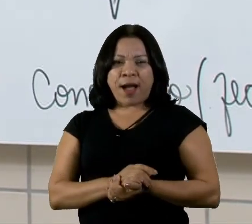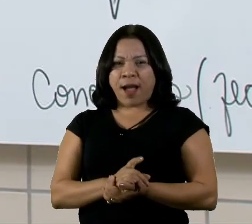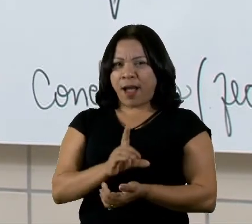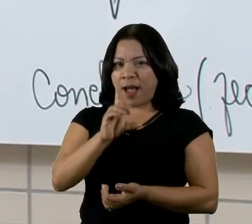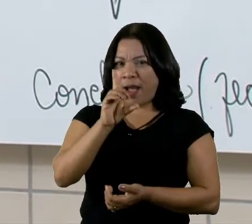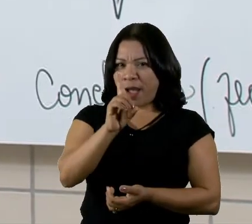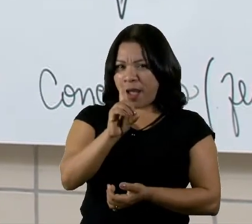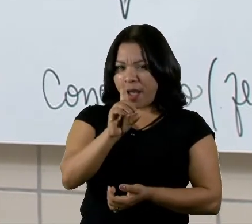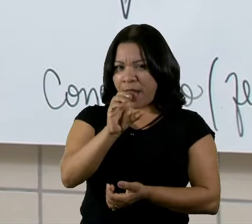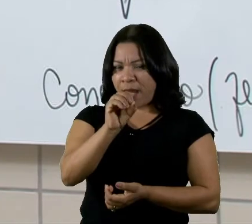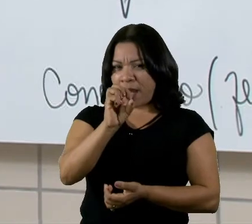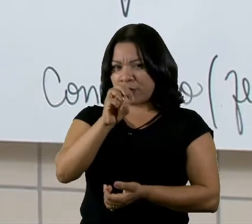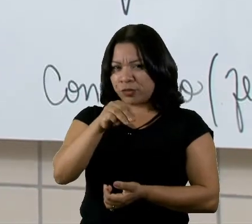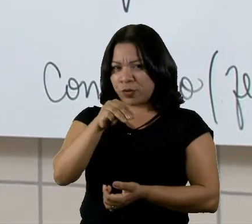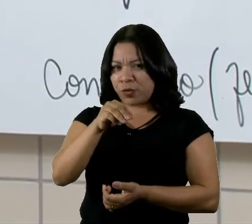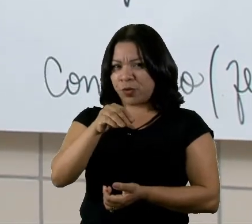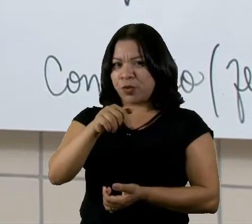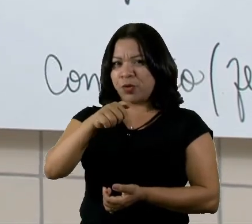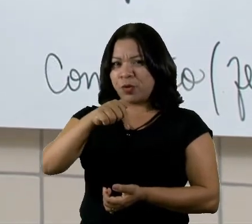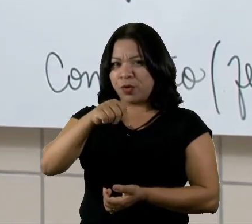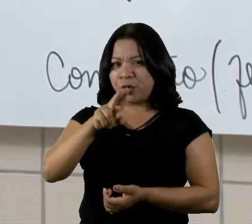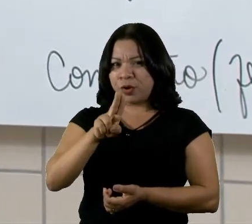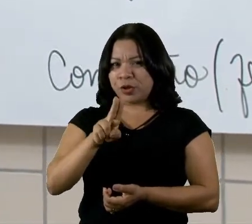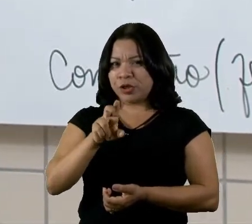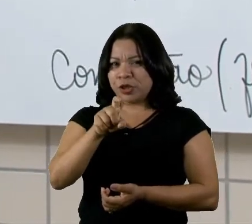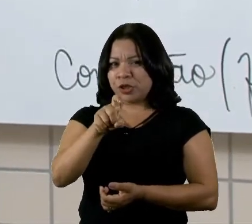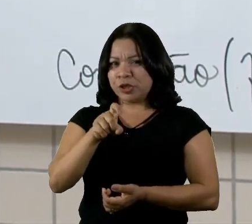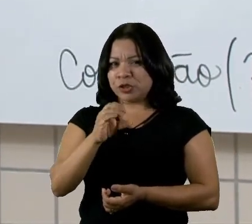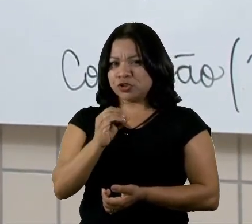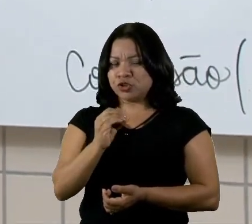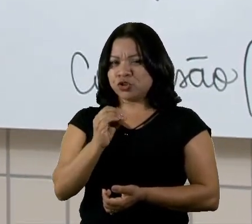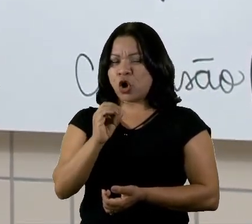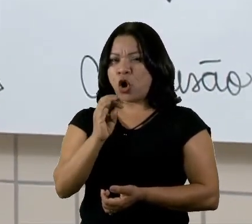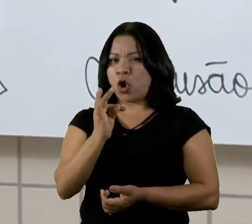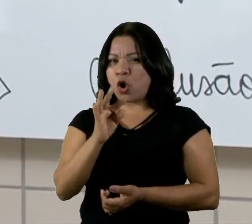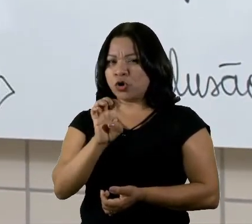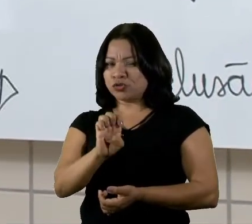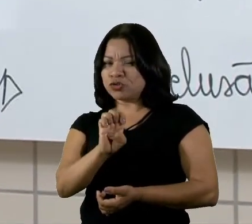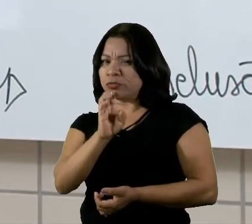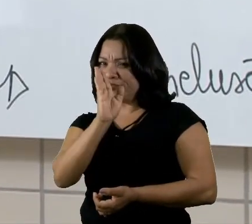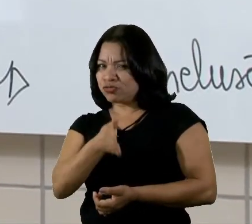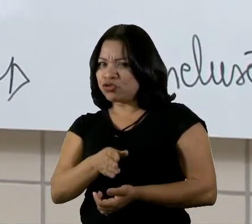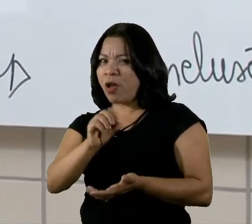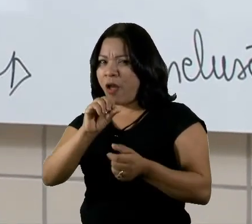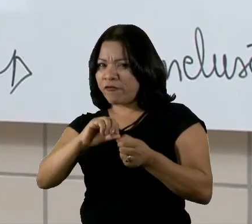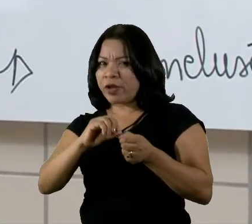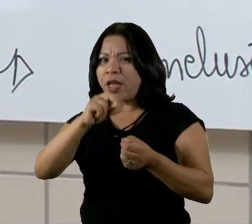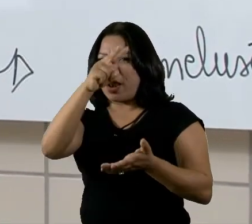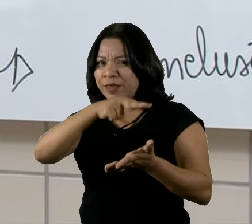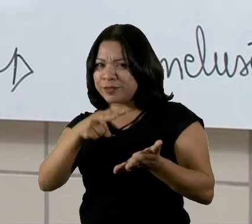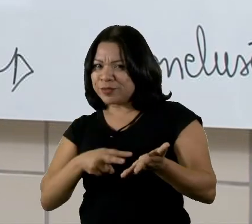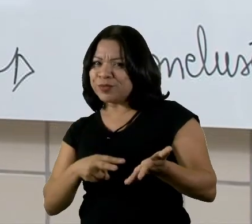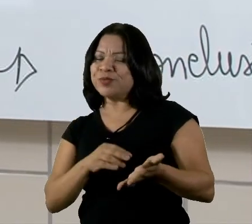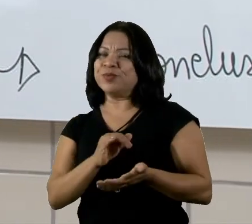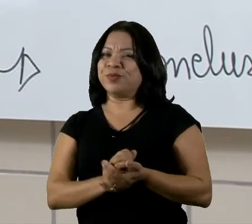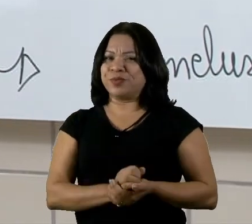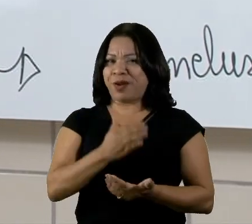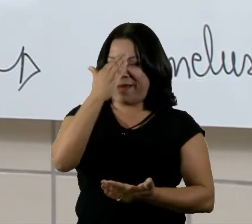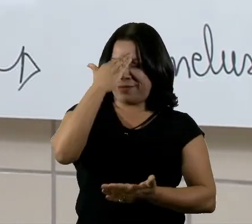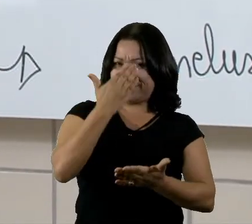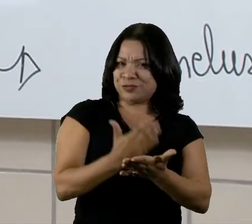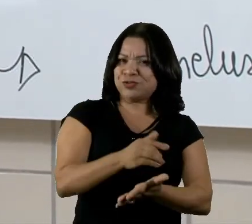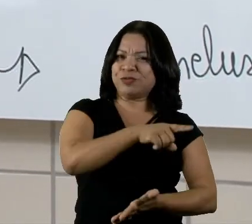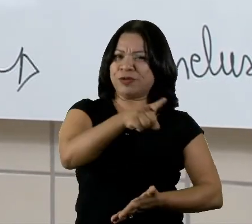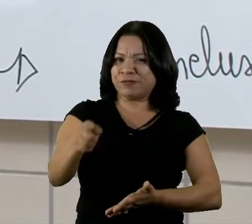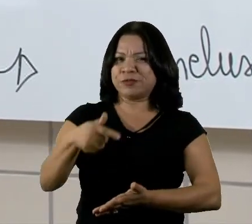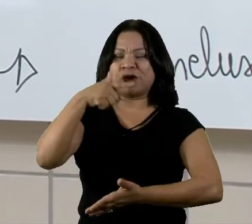aula 5. Acredito que vocês já tenham realizado essa leitura e tenham aprendido muito com ela. Conseguiram